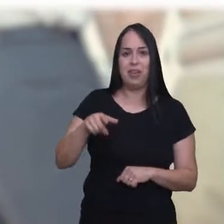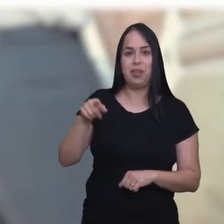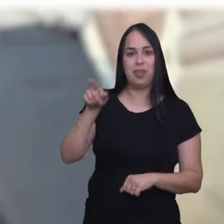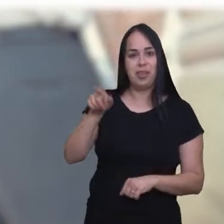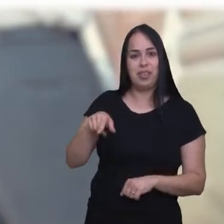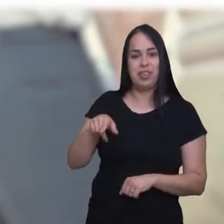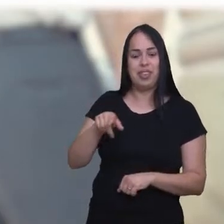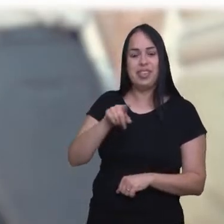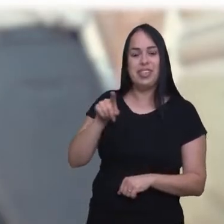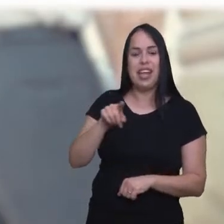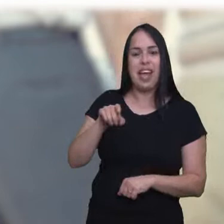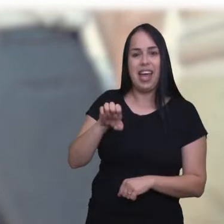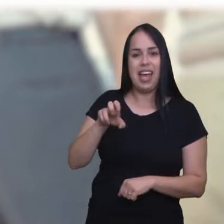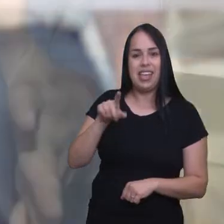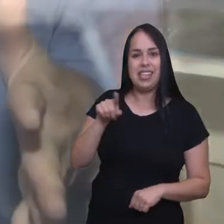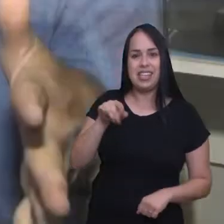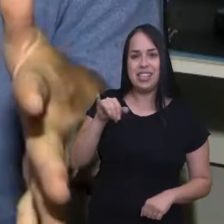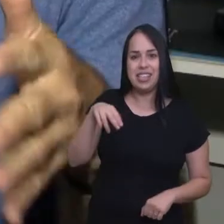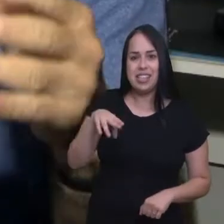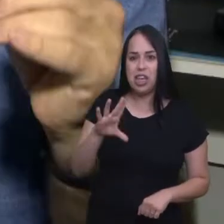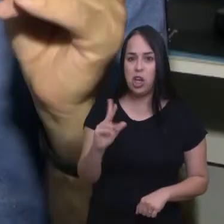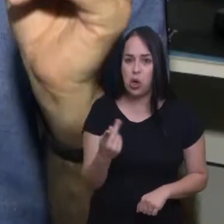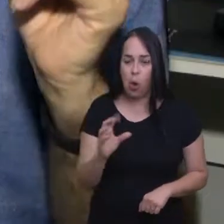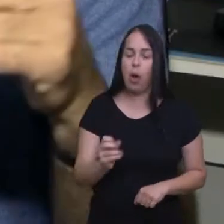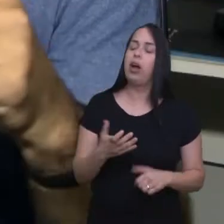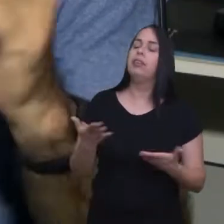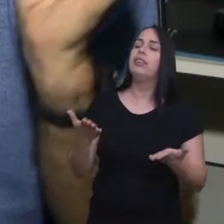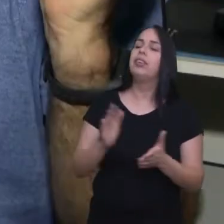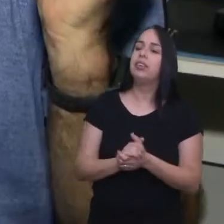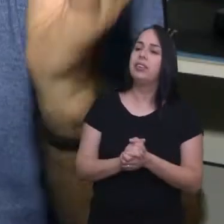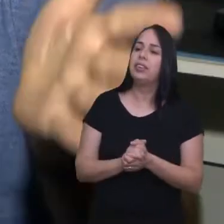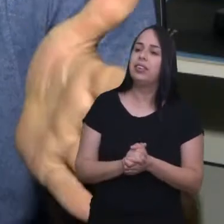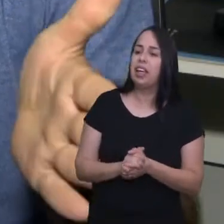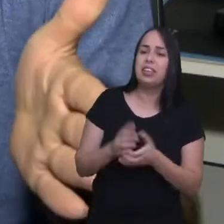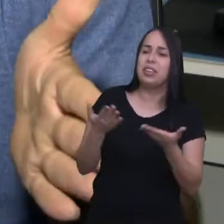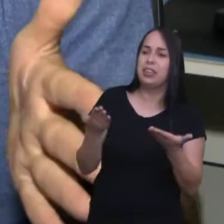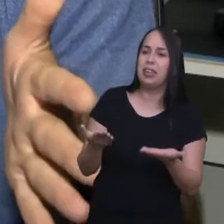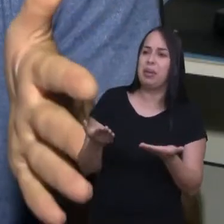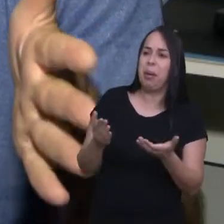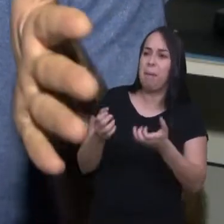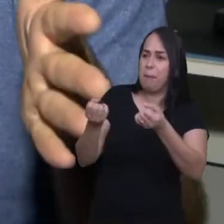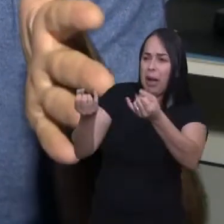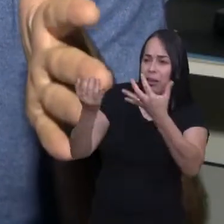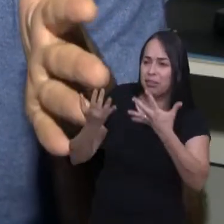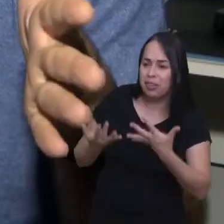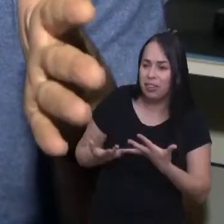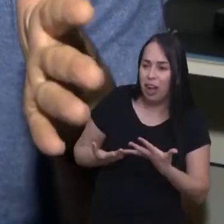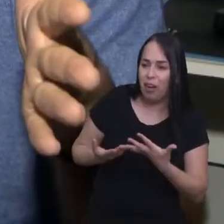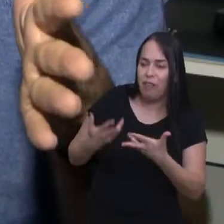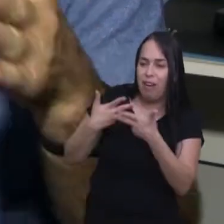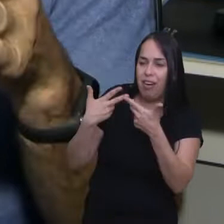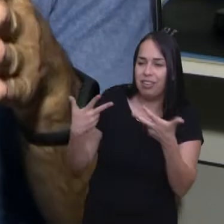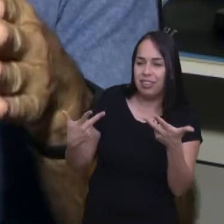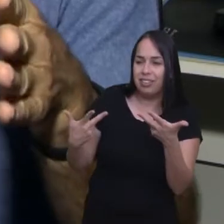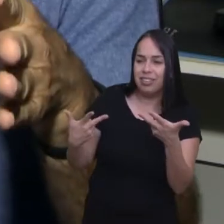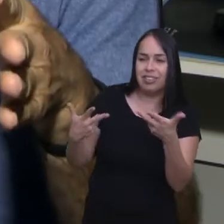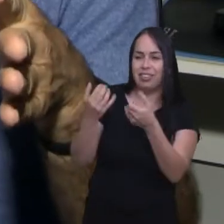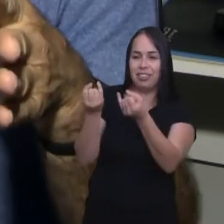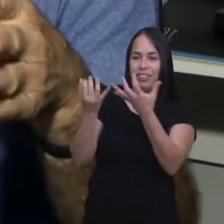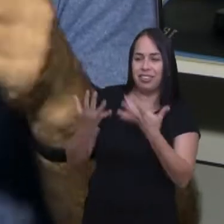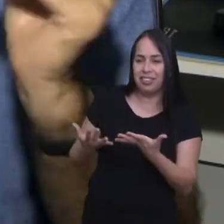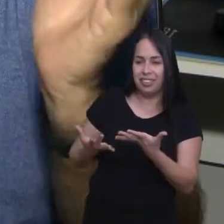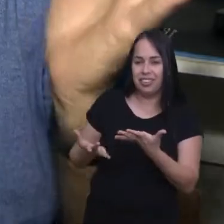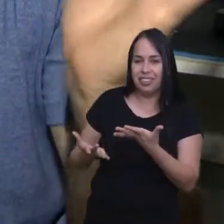seu Zezinho. Eu falei, seu Imoto, eu acho que o senhor tem muita coisa para me contar. O senhor tem muita